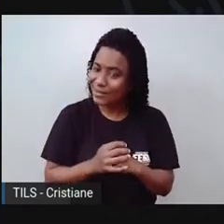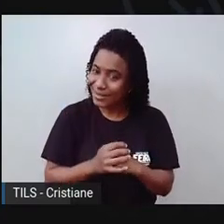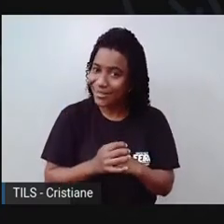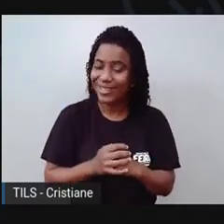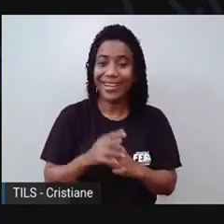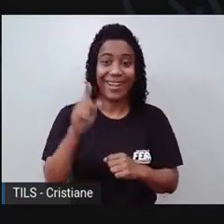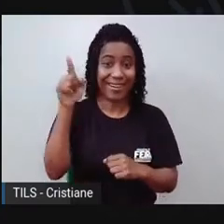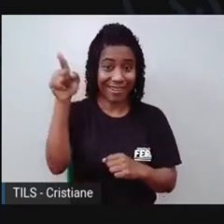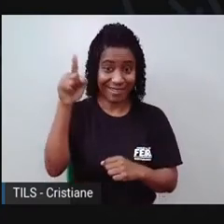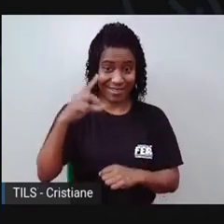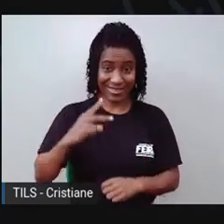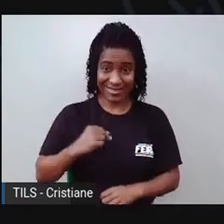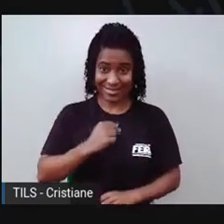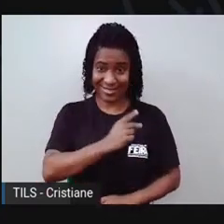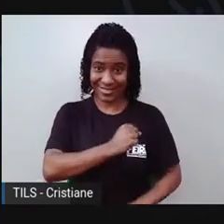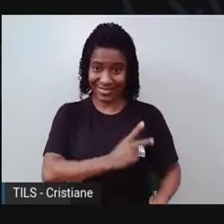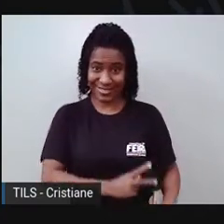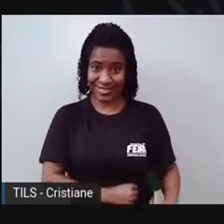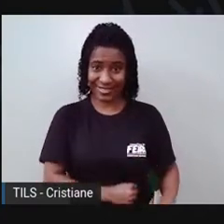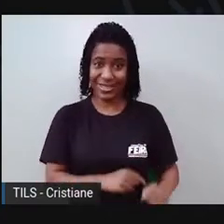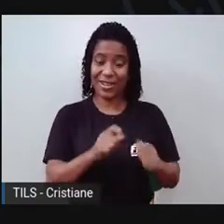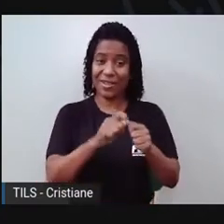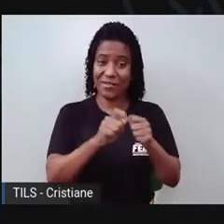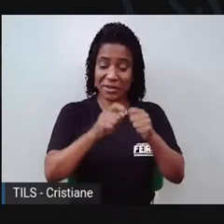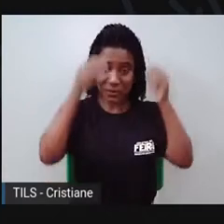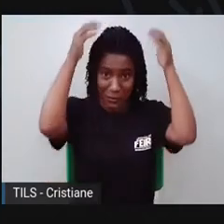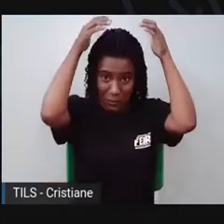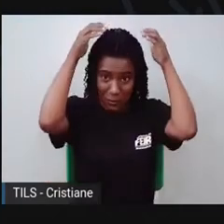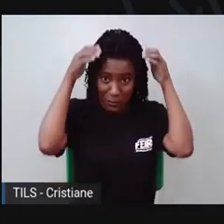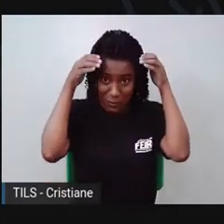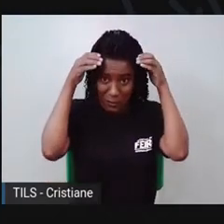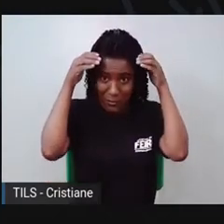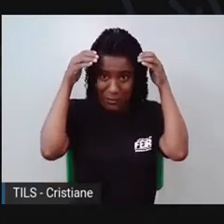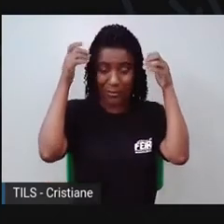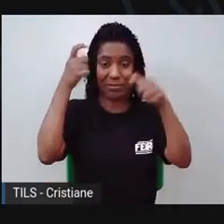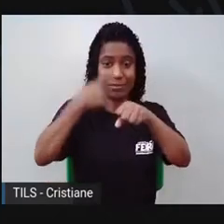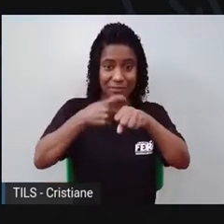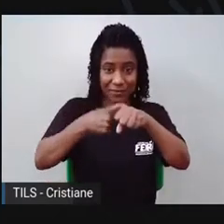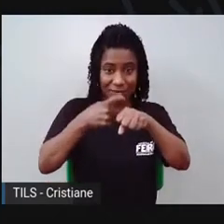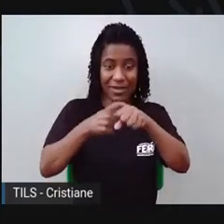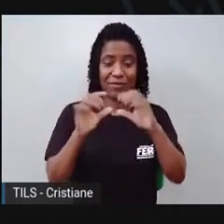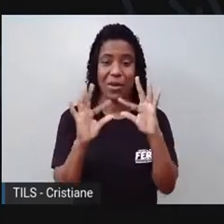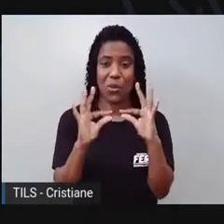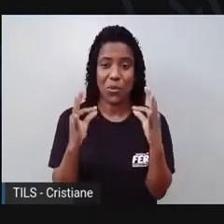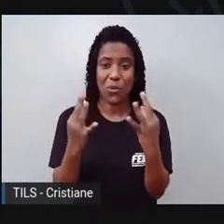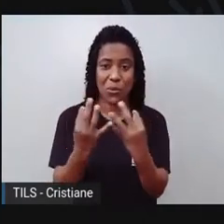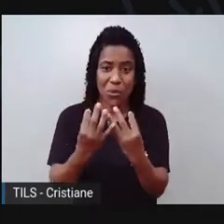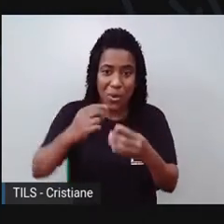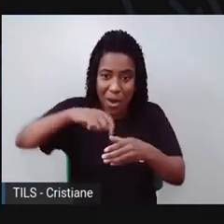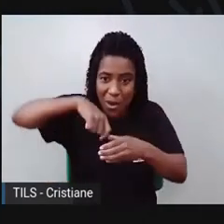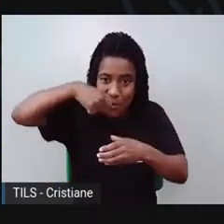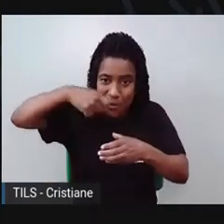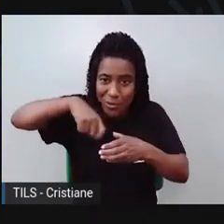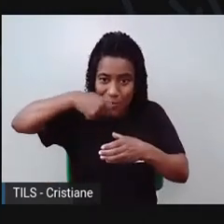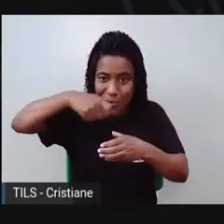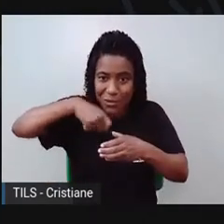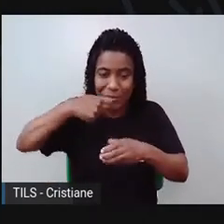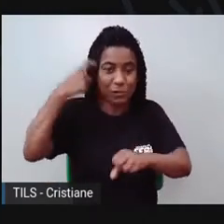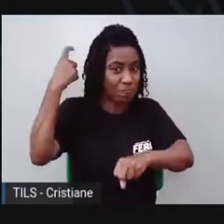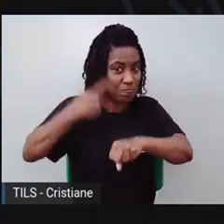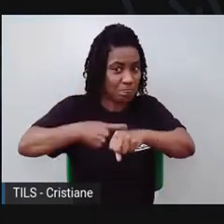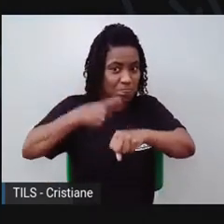cumbuquinhas deles, as peças, até capacete para guerra, eles faziam, conta na história, que fica bem resistente